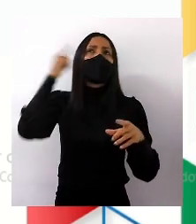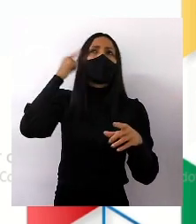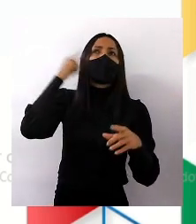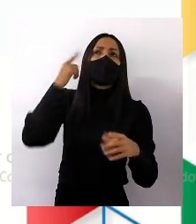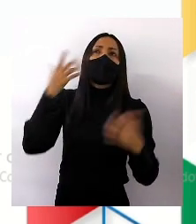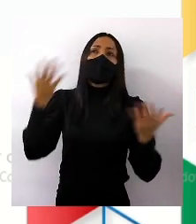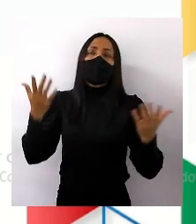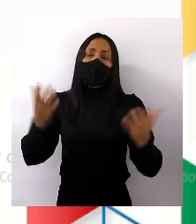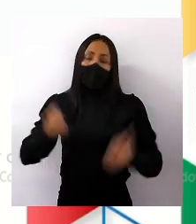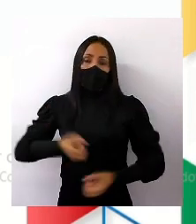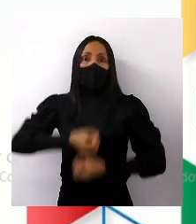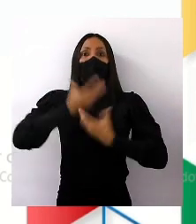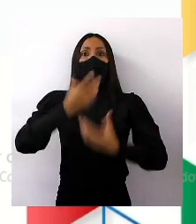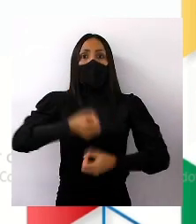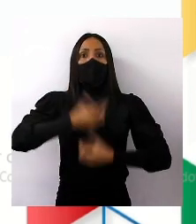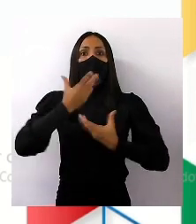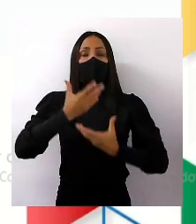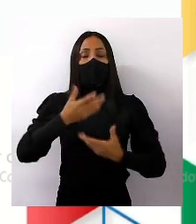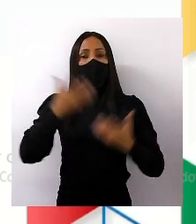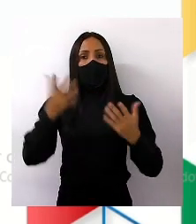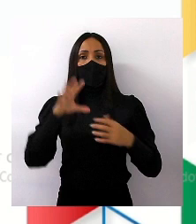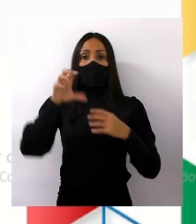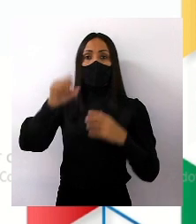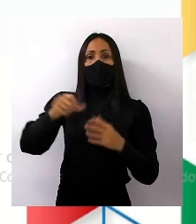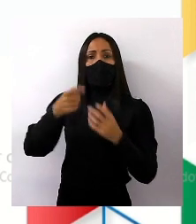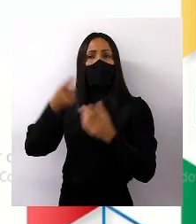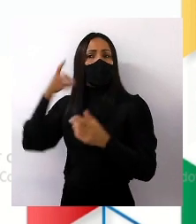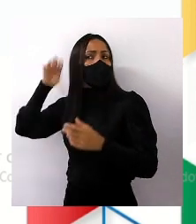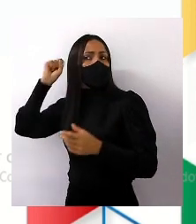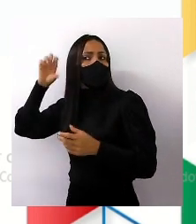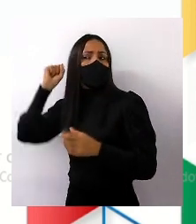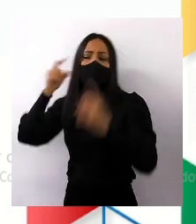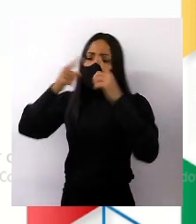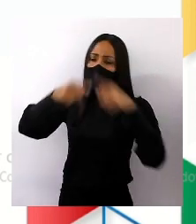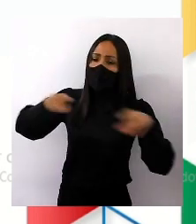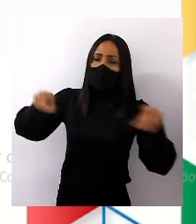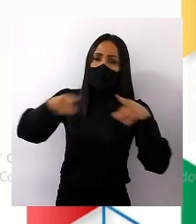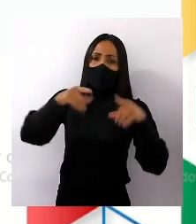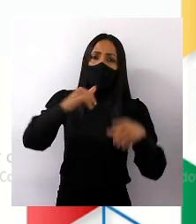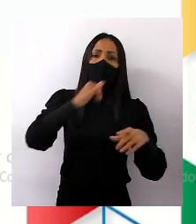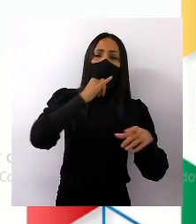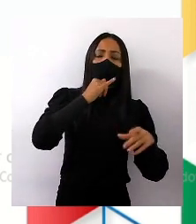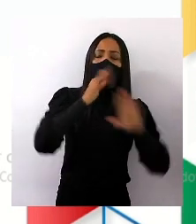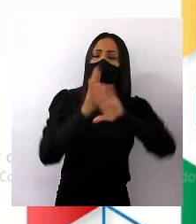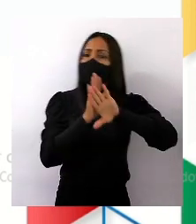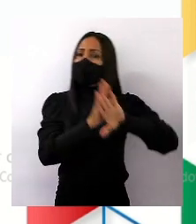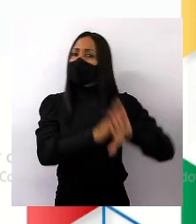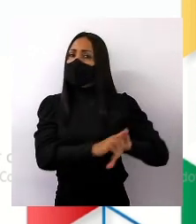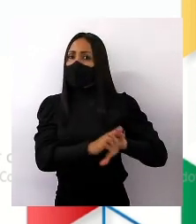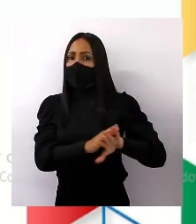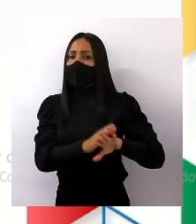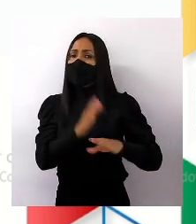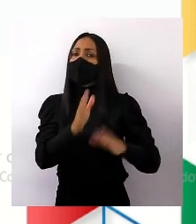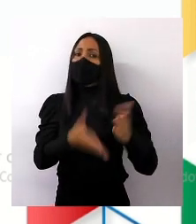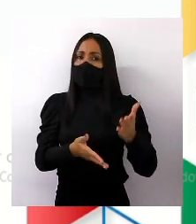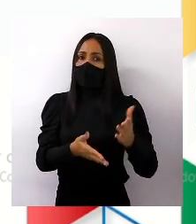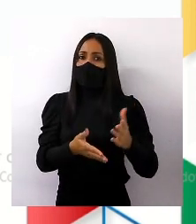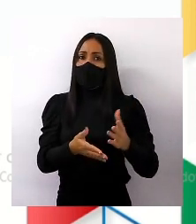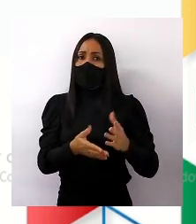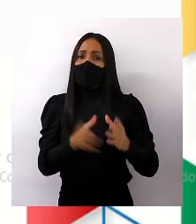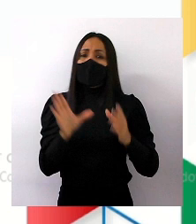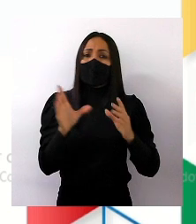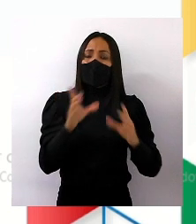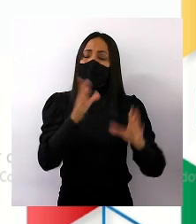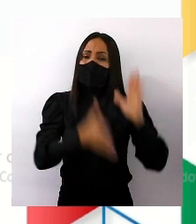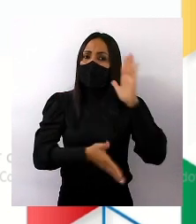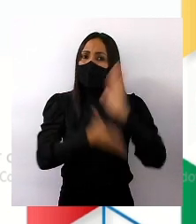animação? Naquele momento que você pega uma música que te tira um pouco da tristeza, você está fugindo da realidade. É isso. A